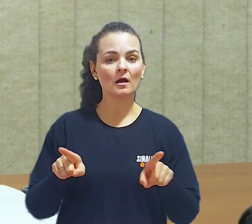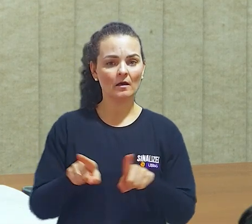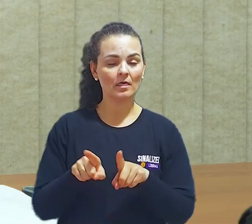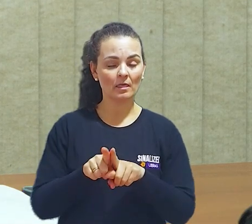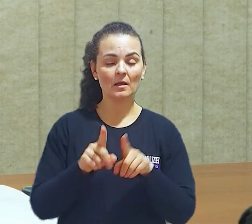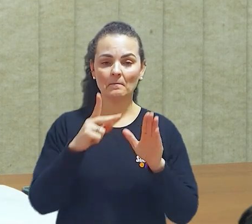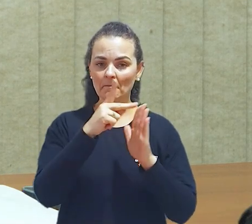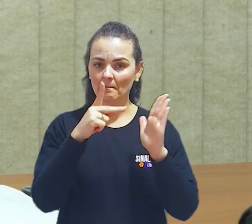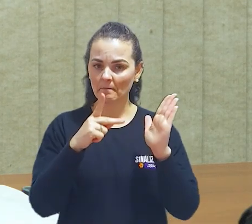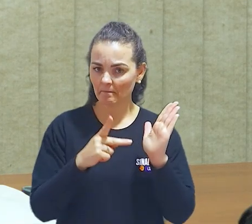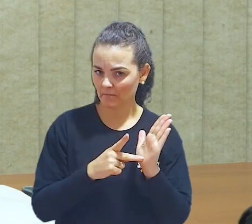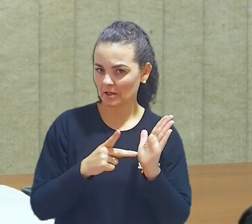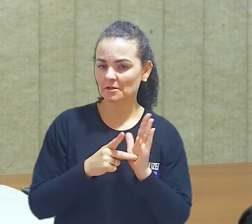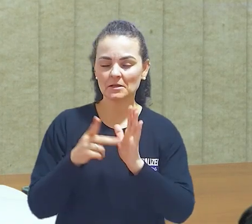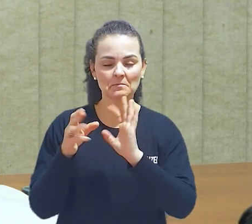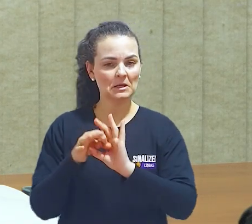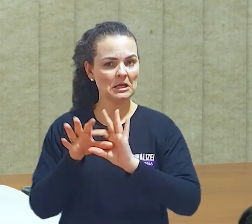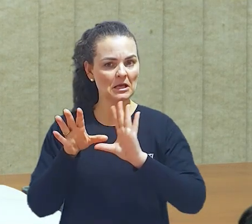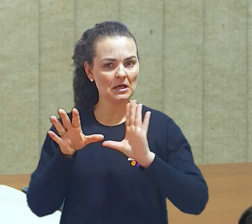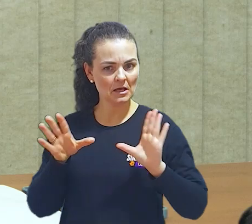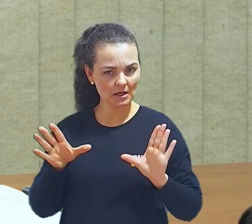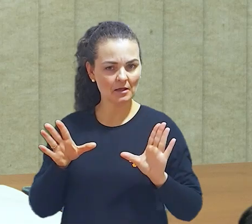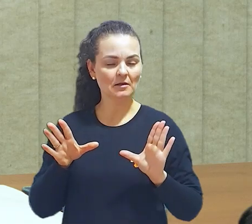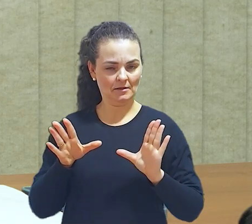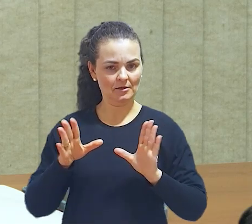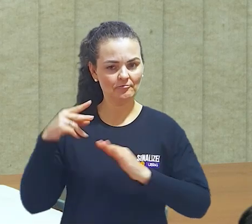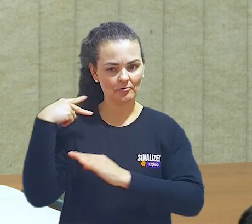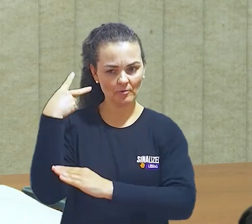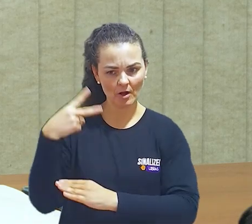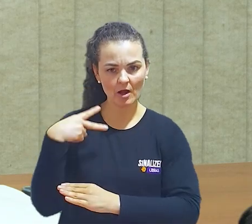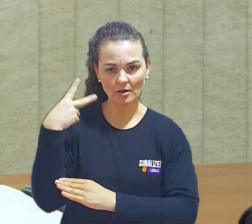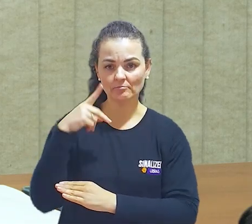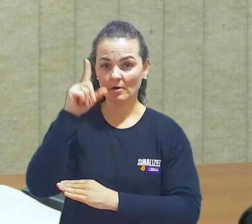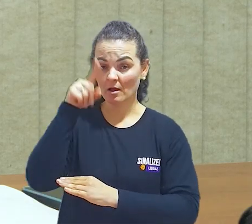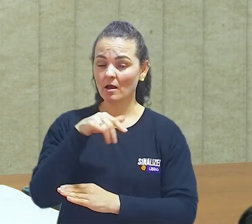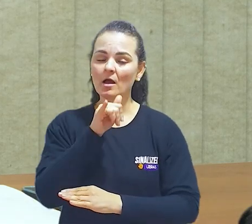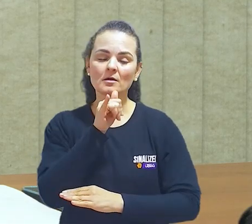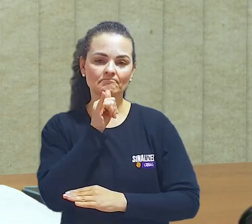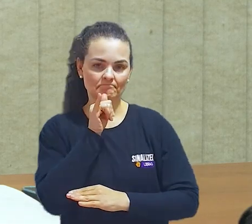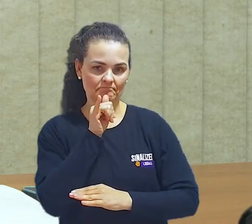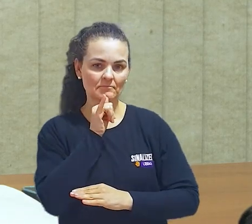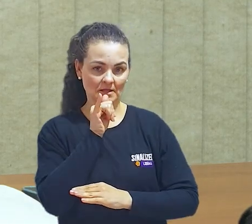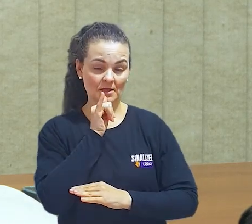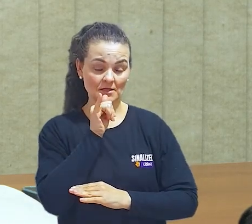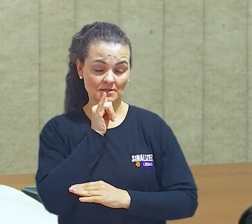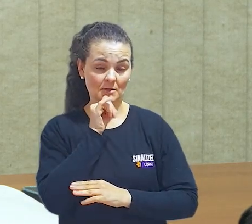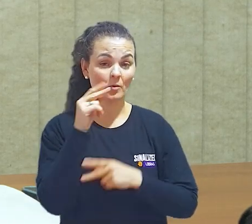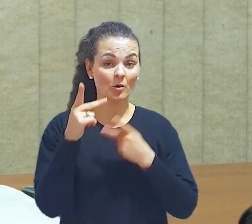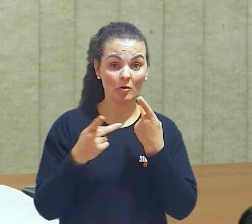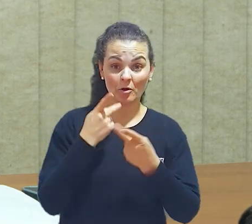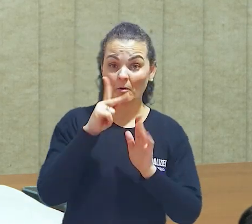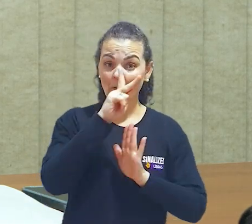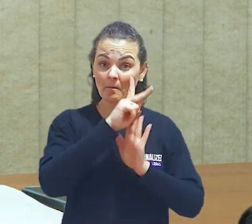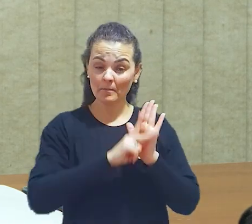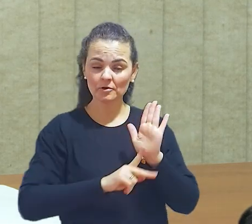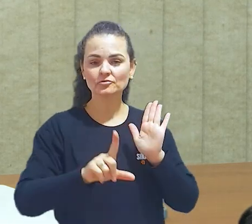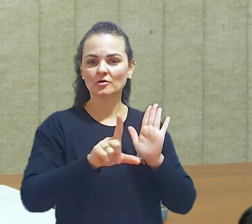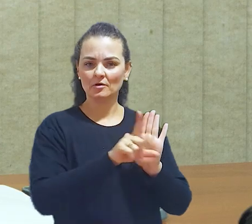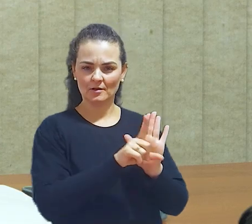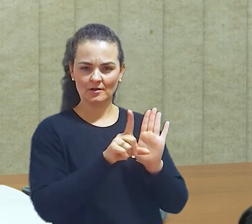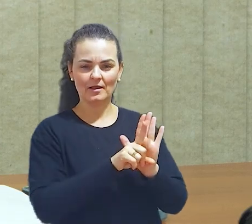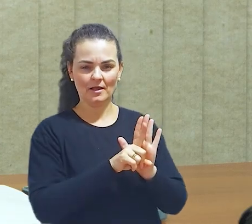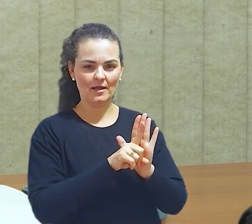com total independência e atuação parlamentar, a exemplo, naquilo que diz respeito ao projeto de lei dos cemitérios,